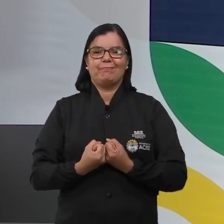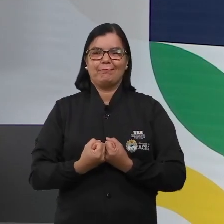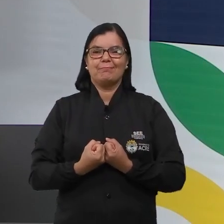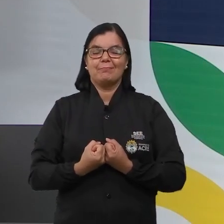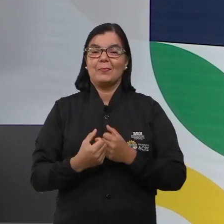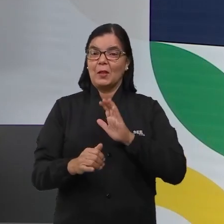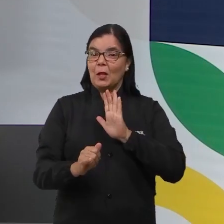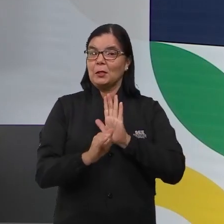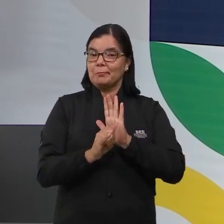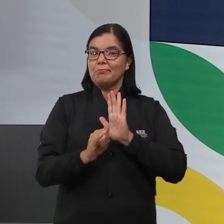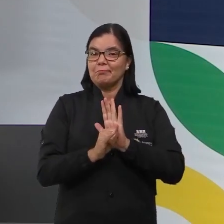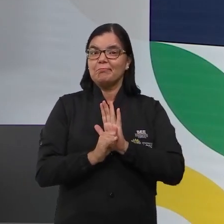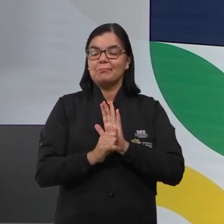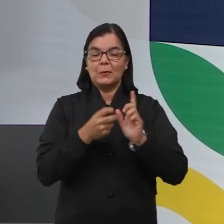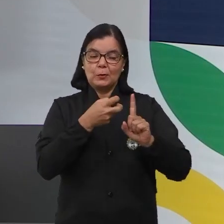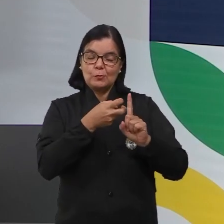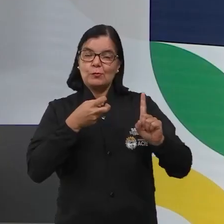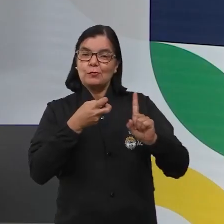uma forma mais